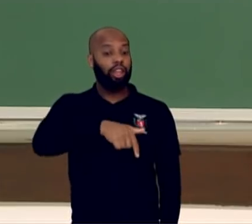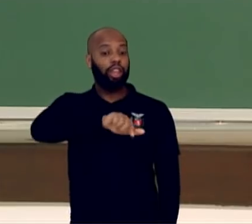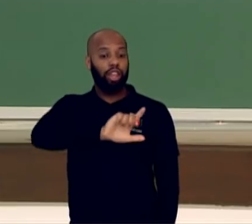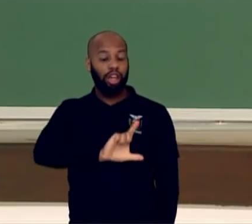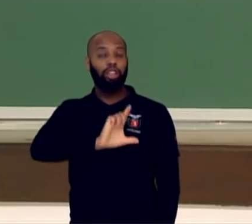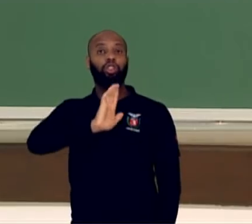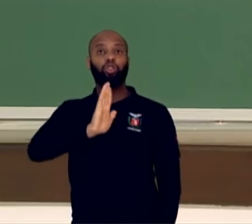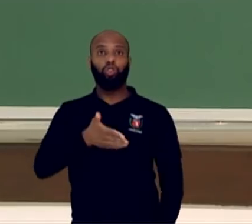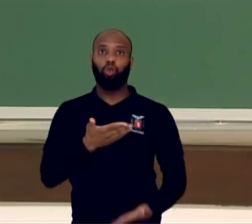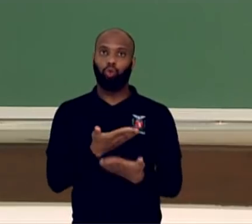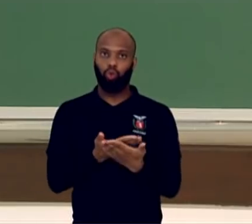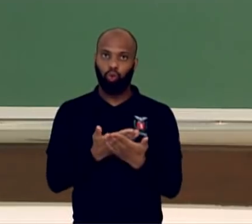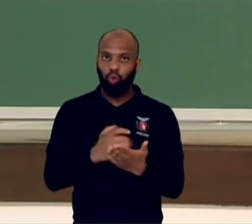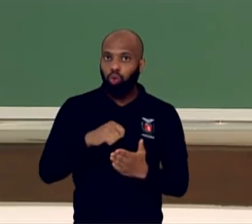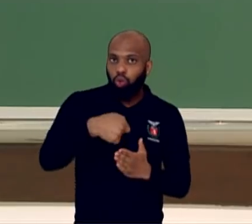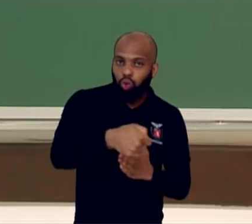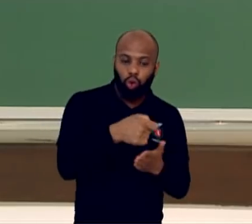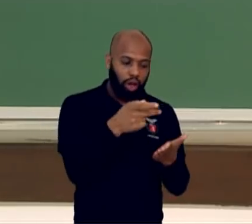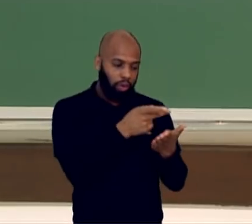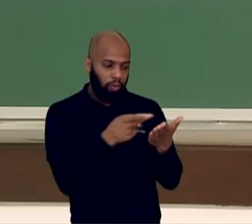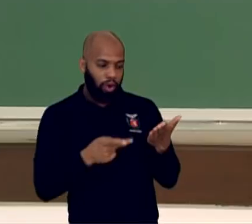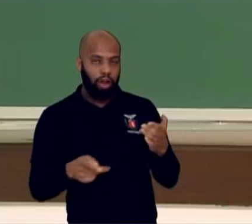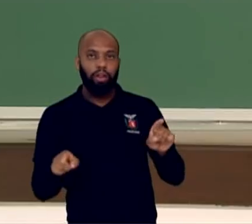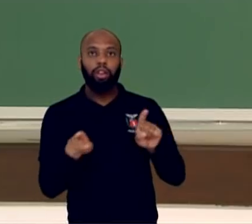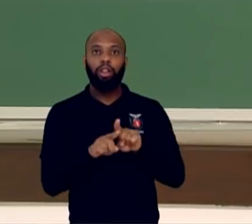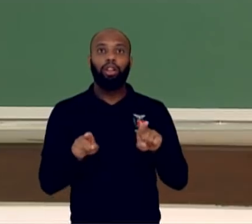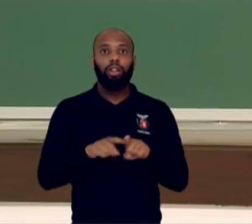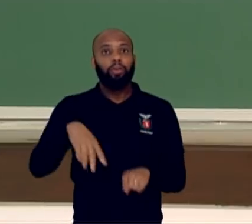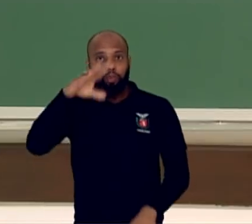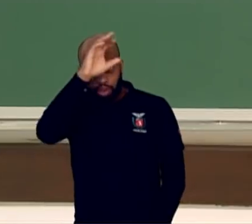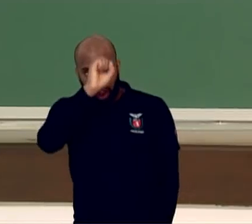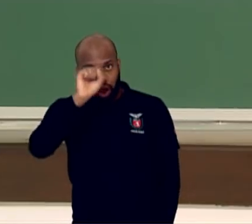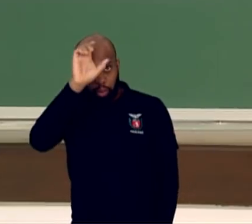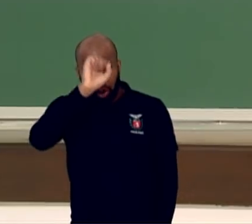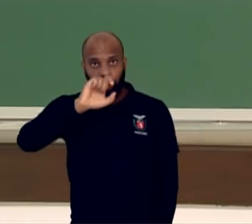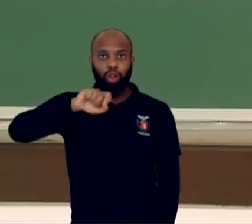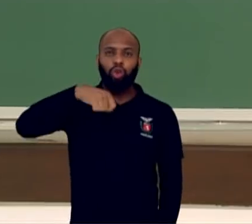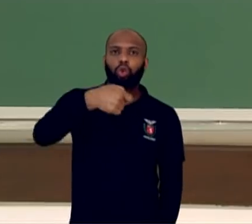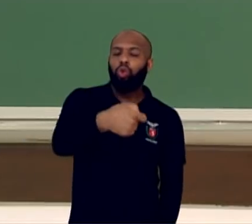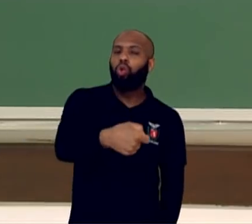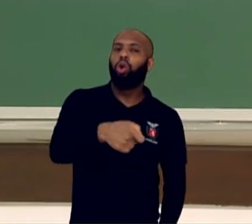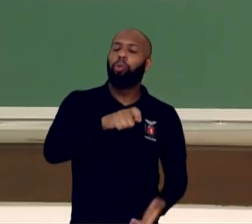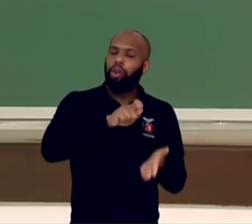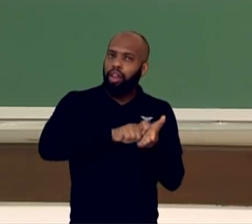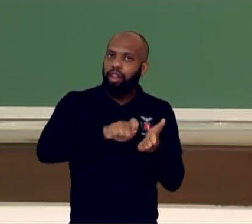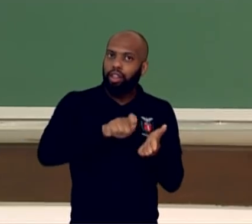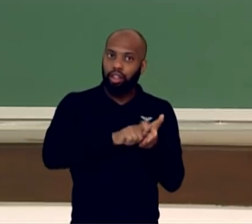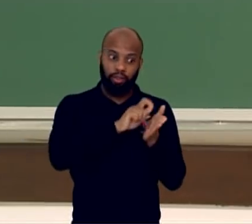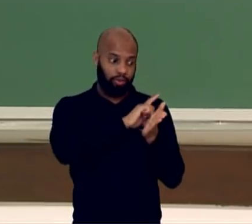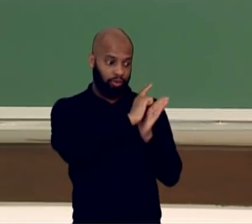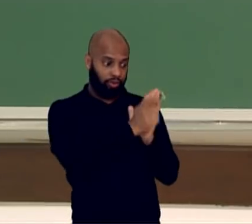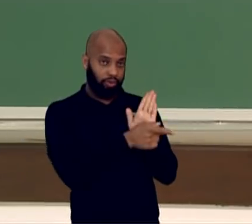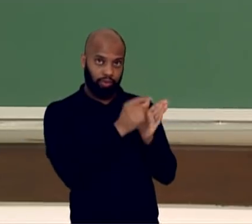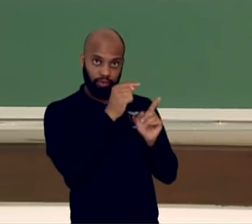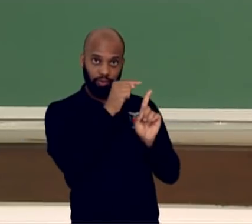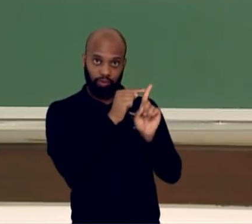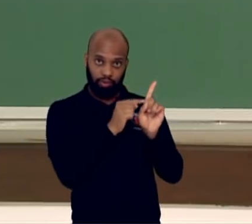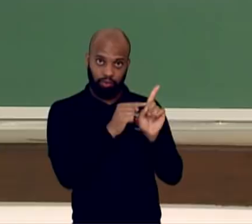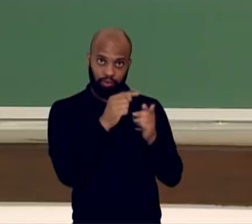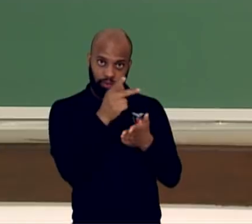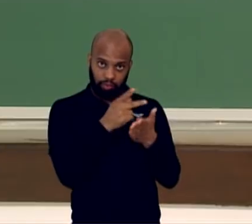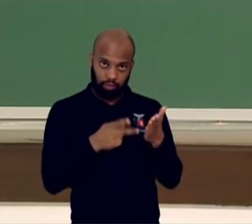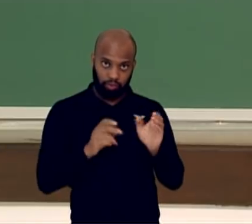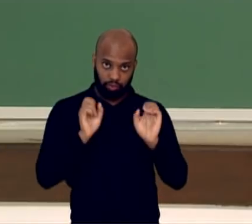o poema e aprender um pouco mais, então, sobre a escrita desse gênero. Tudo bem? Vamos